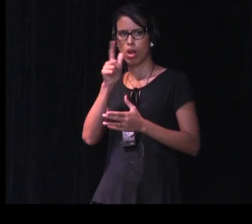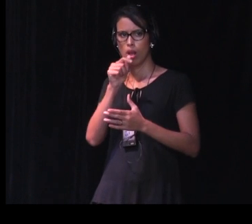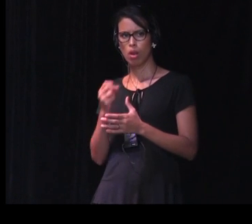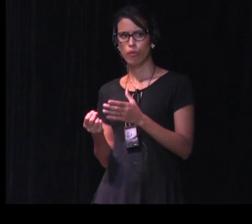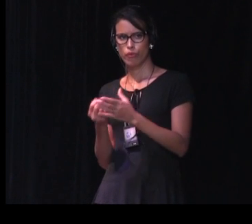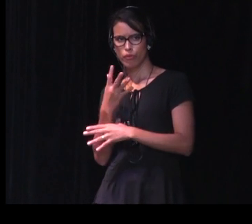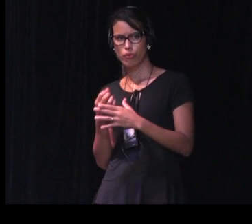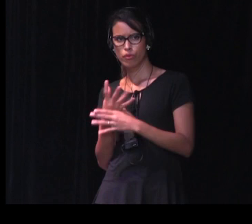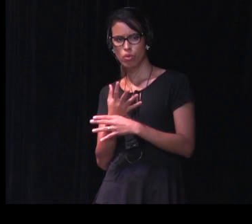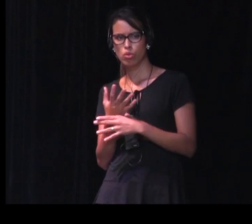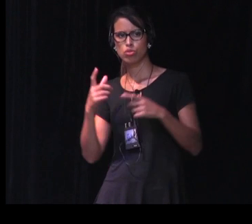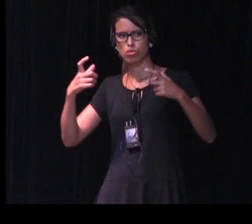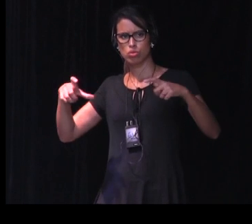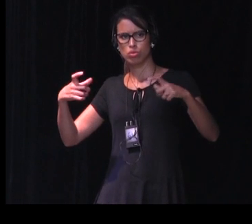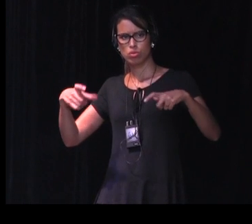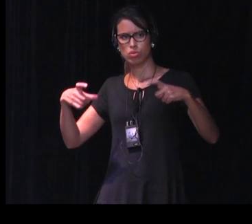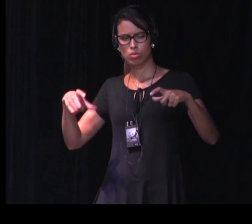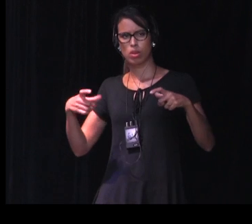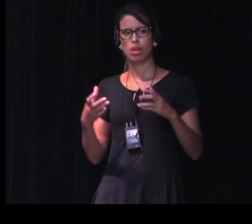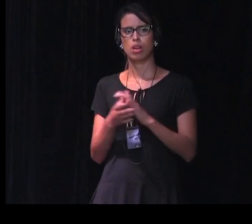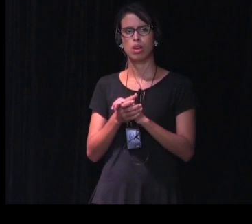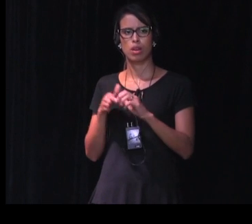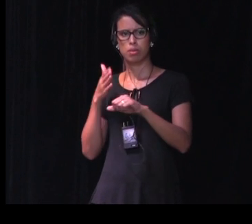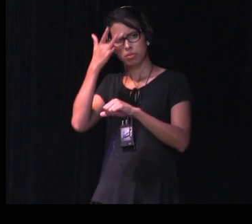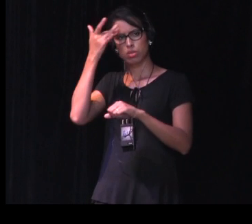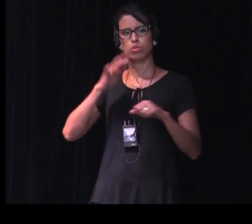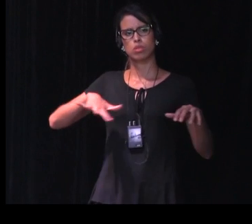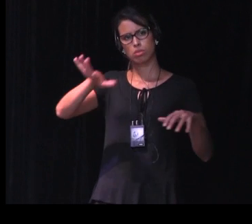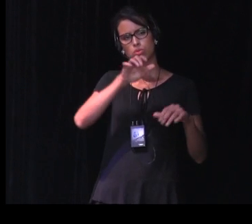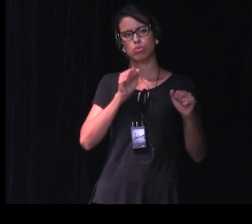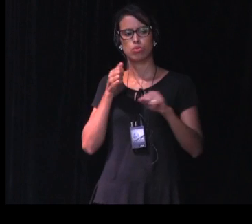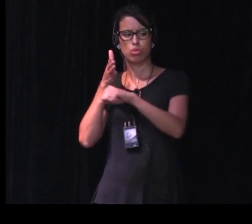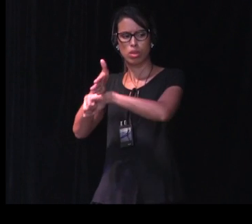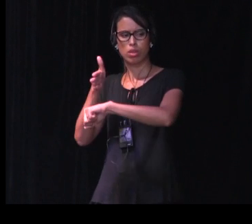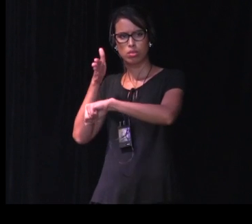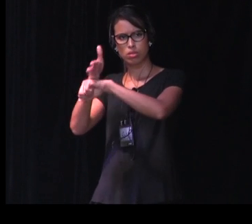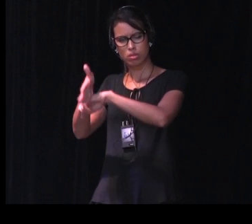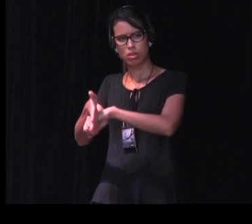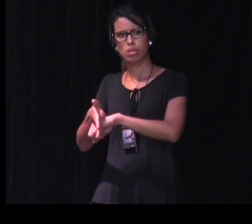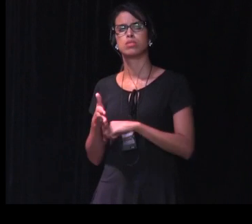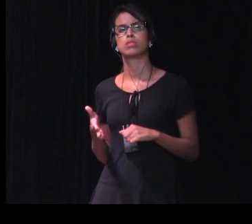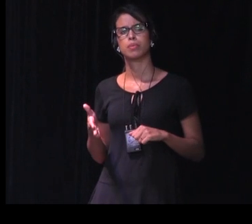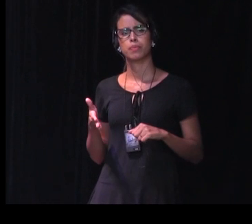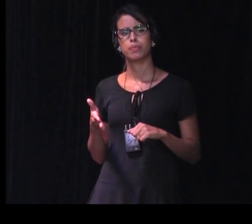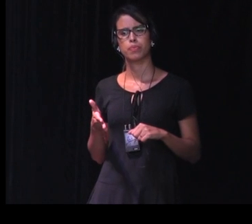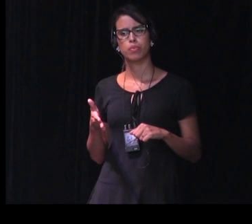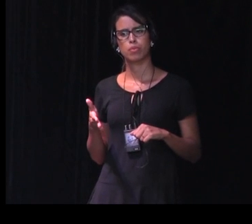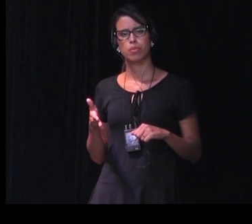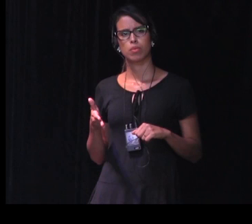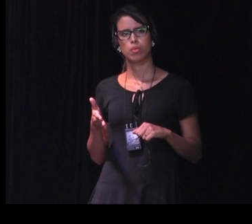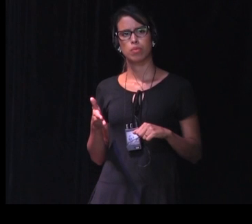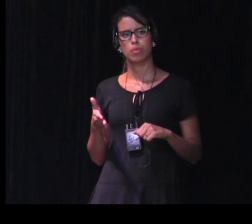esta, que todos possam acessar, onde não apenas